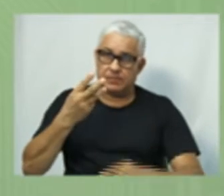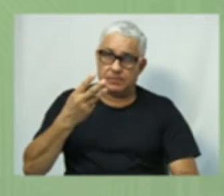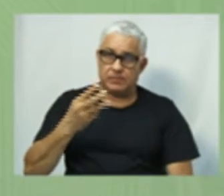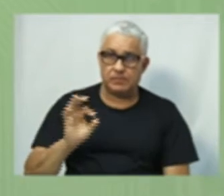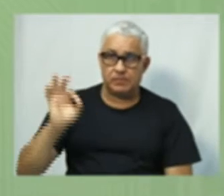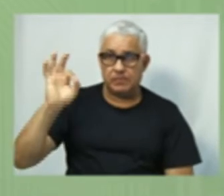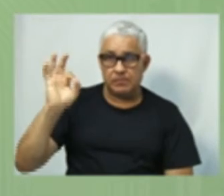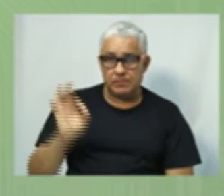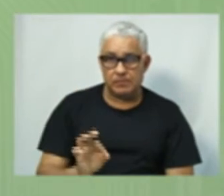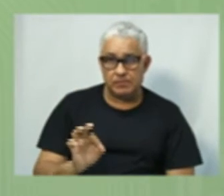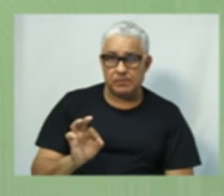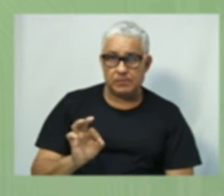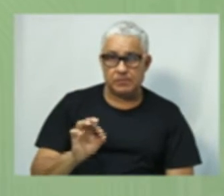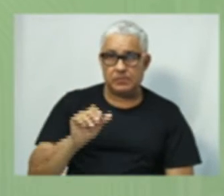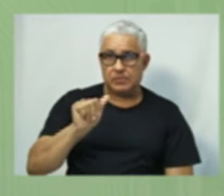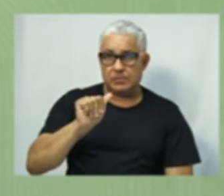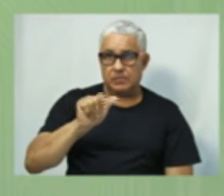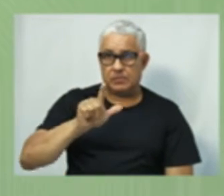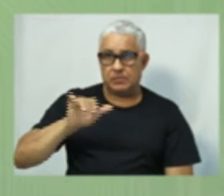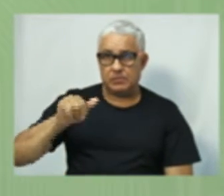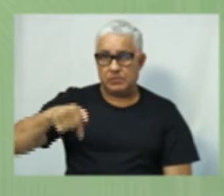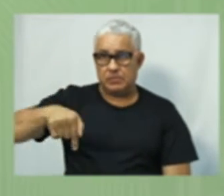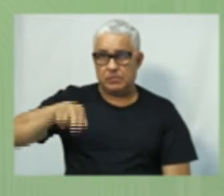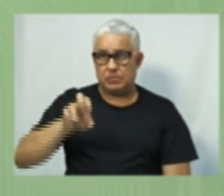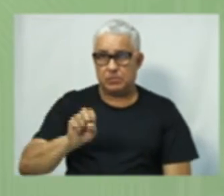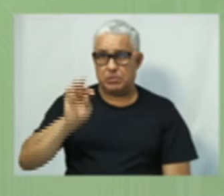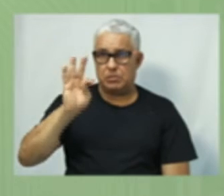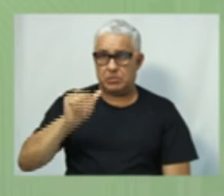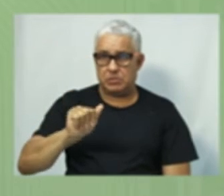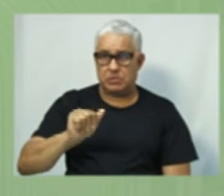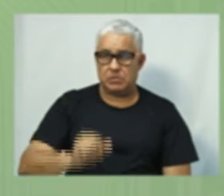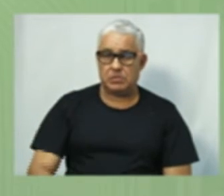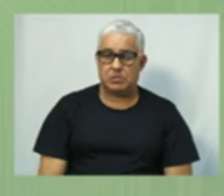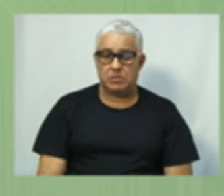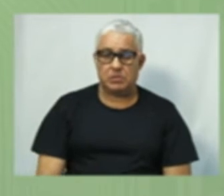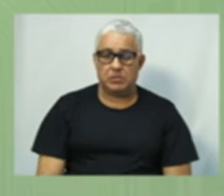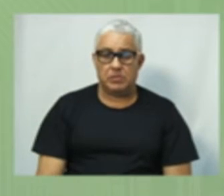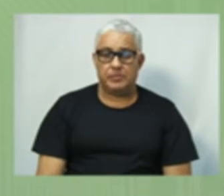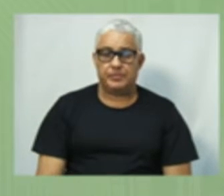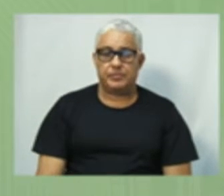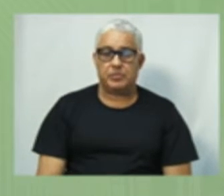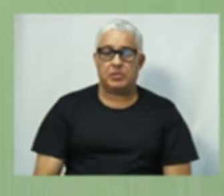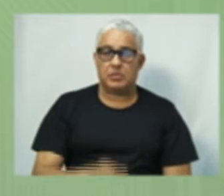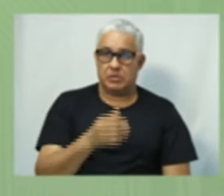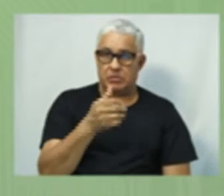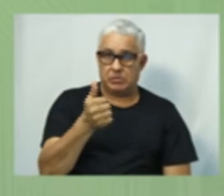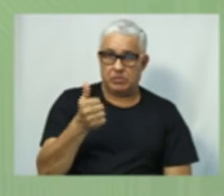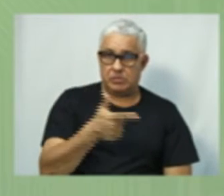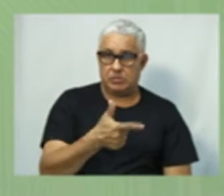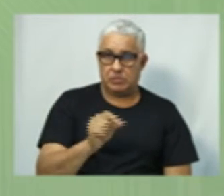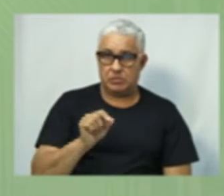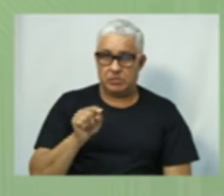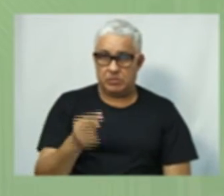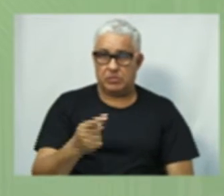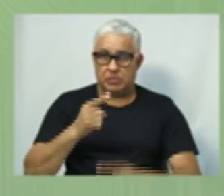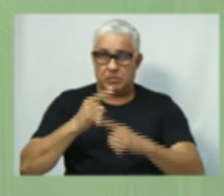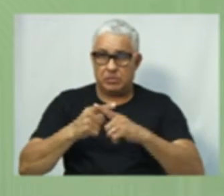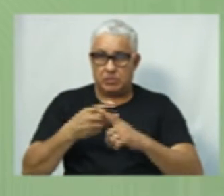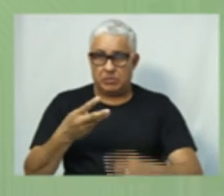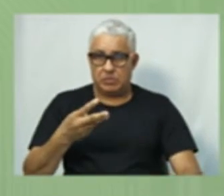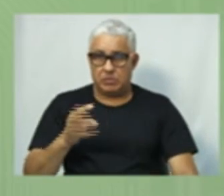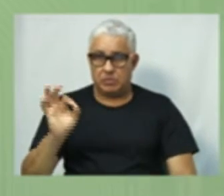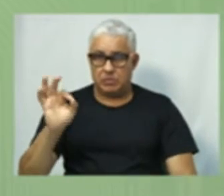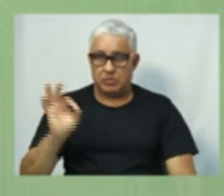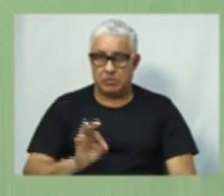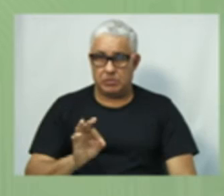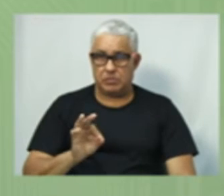quem? Vezes a alíquota. Qual é a alíquota do COFINS? 3%. Então 120 mil vezes